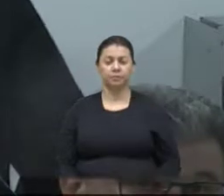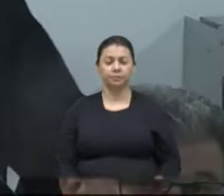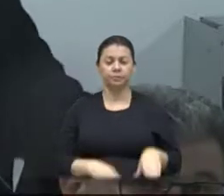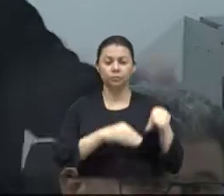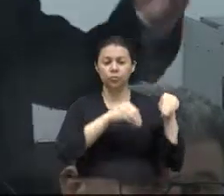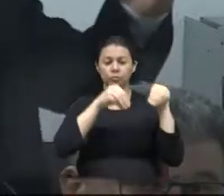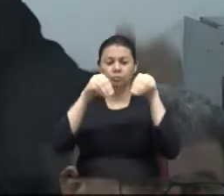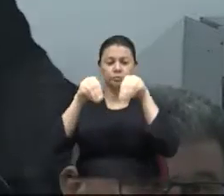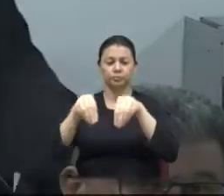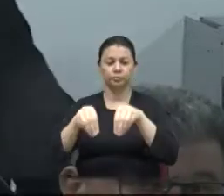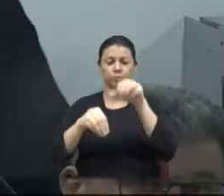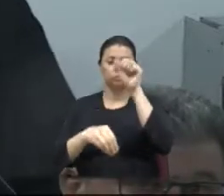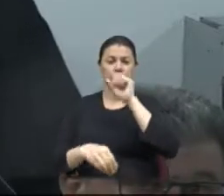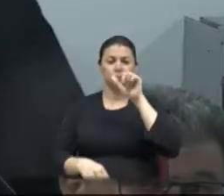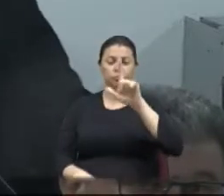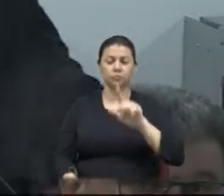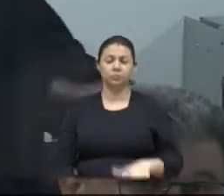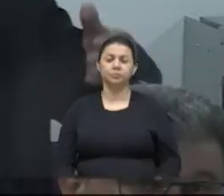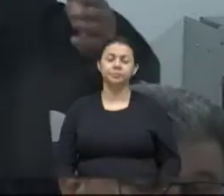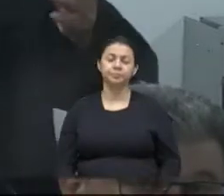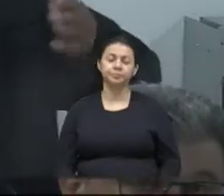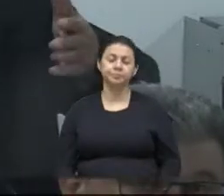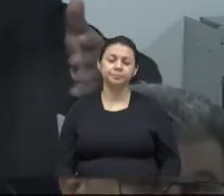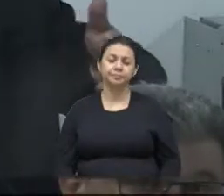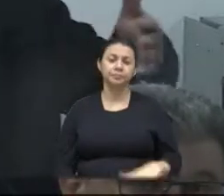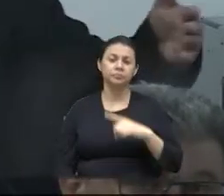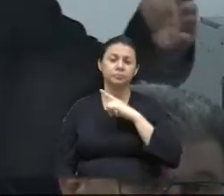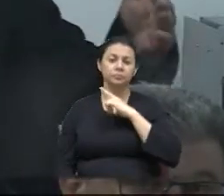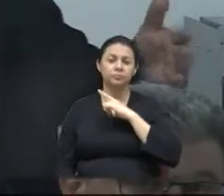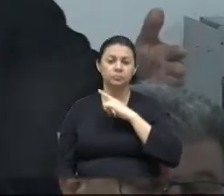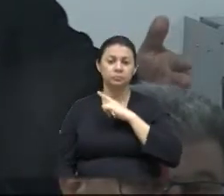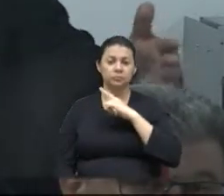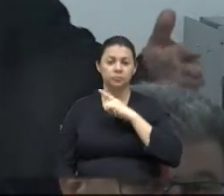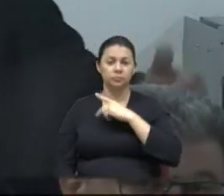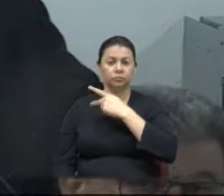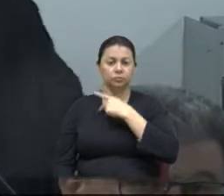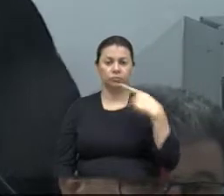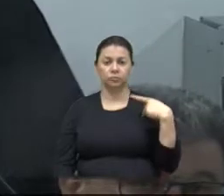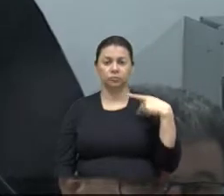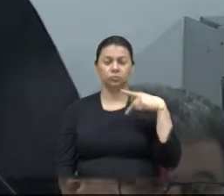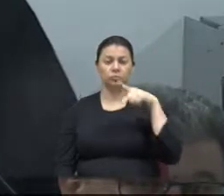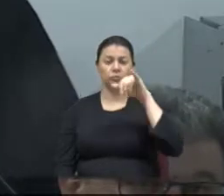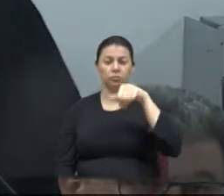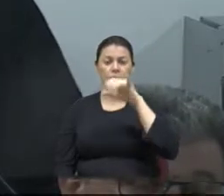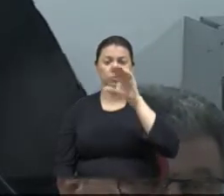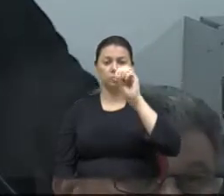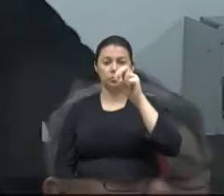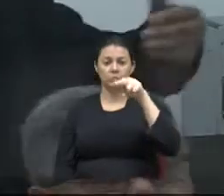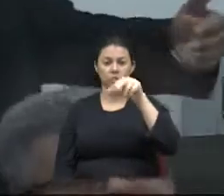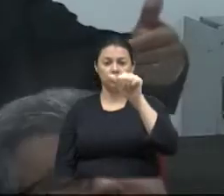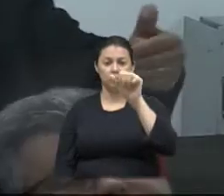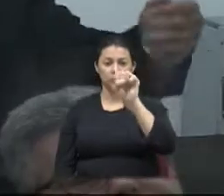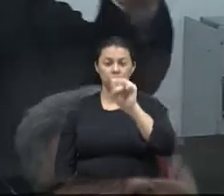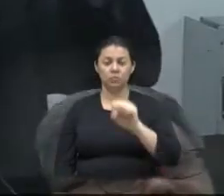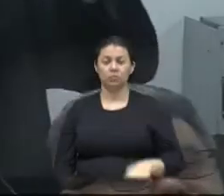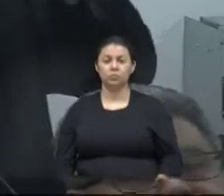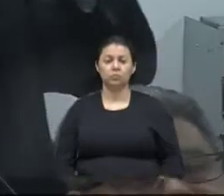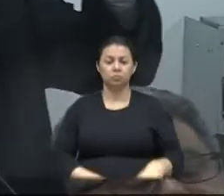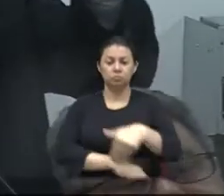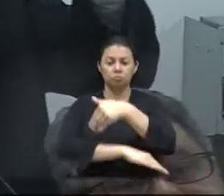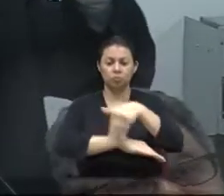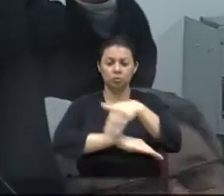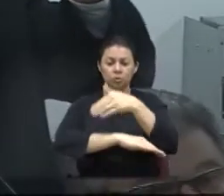pastor já sabe disso eu morei na humaitá entre a carlos gomes ea tiradentes em frente à minha casa tinha um